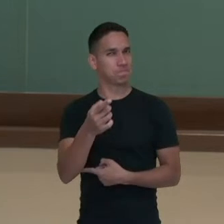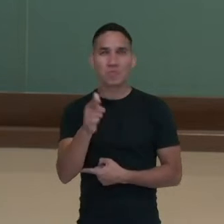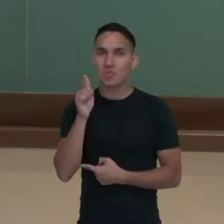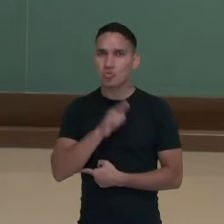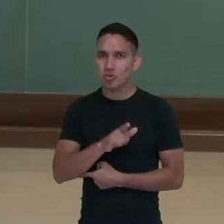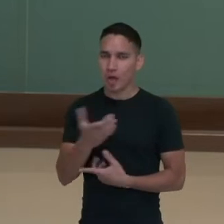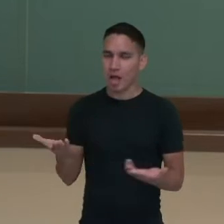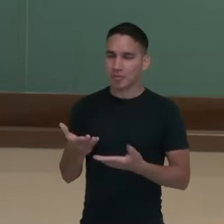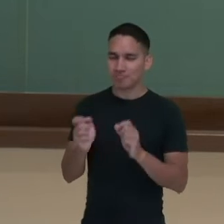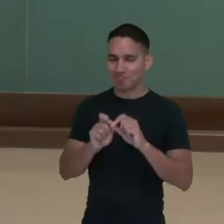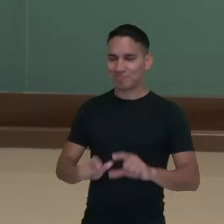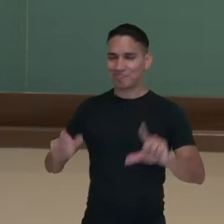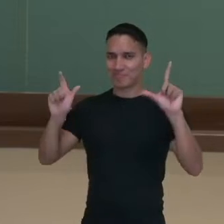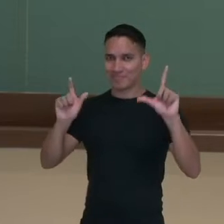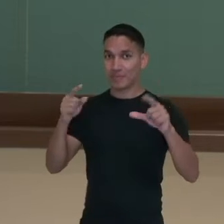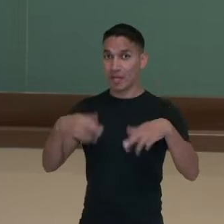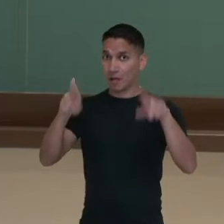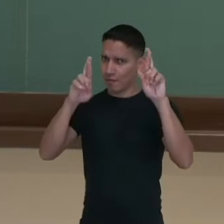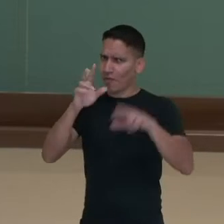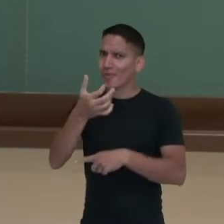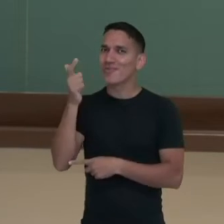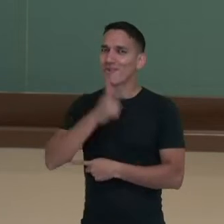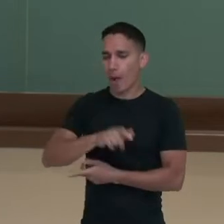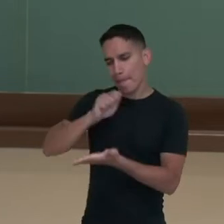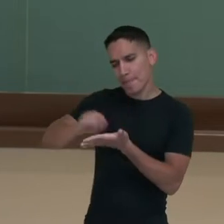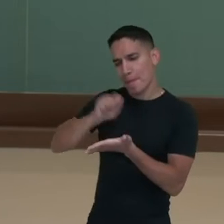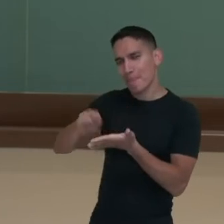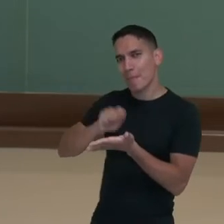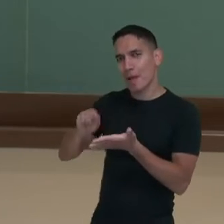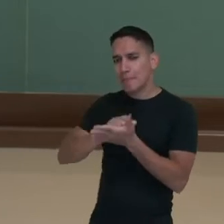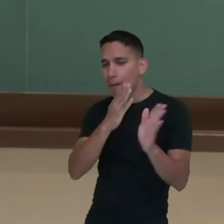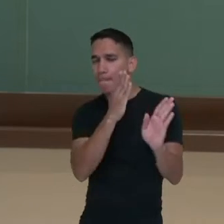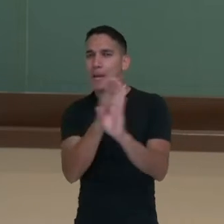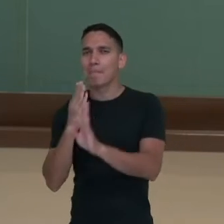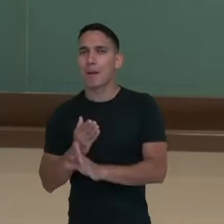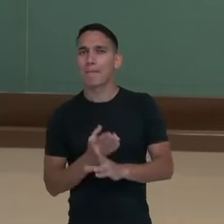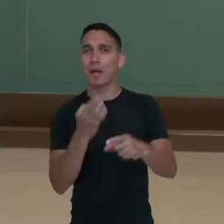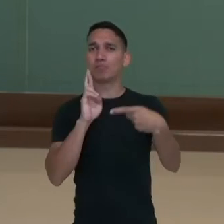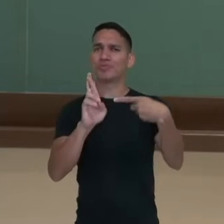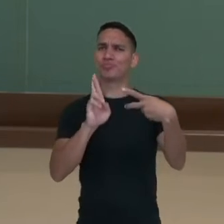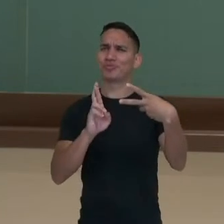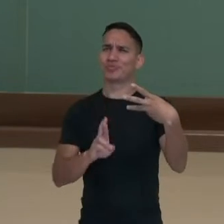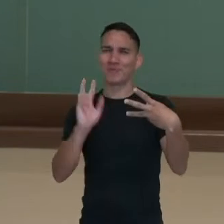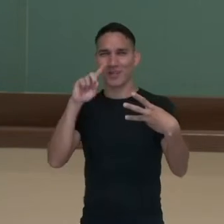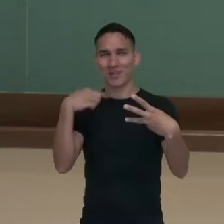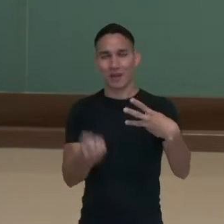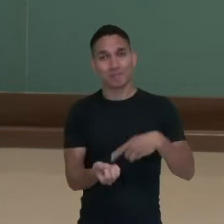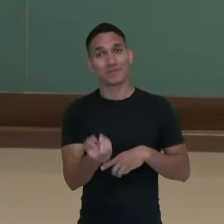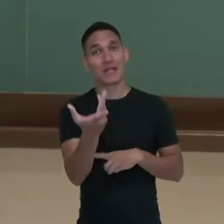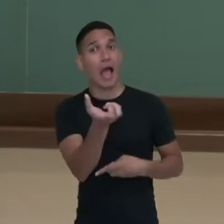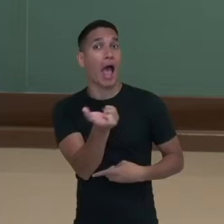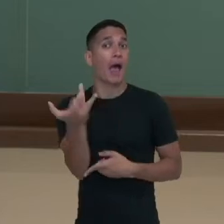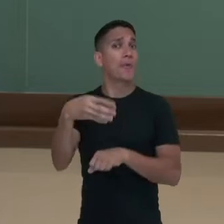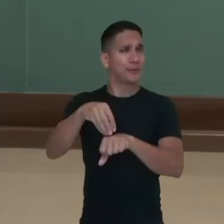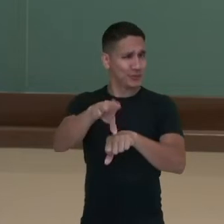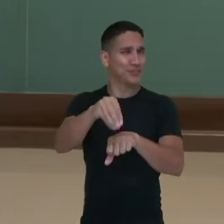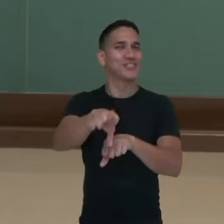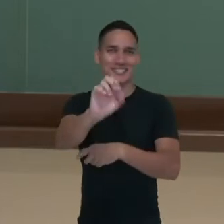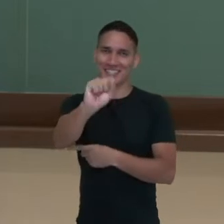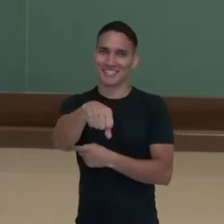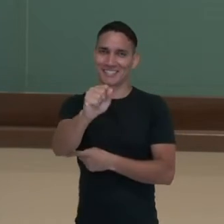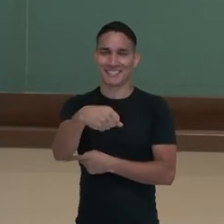pessoal, voltamos. Espero que vocês tenham conseguido achar as respostas e nós vamos dar aqui algumas